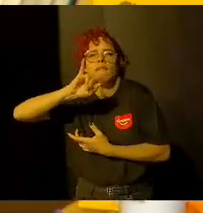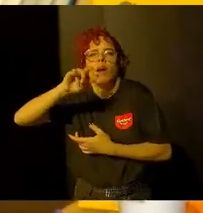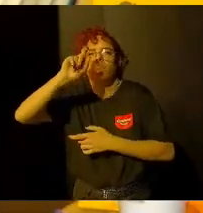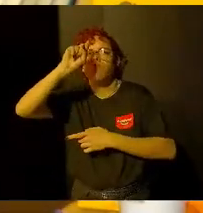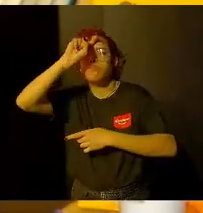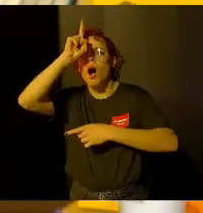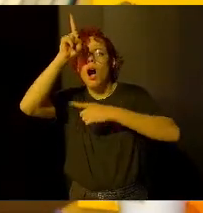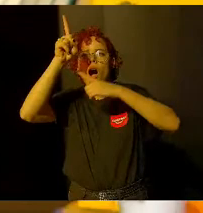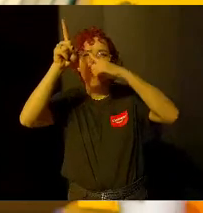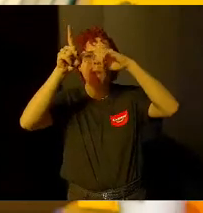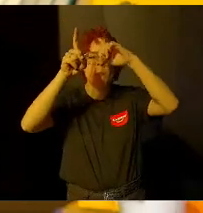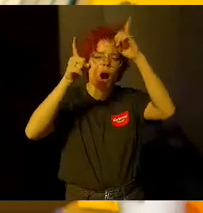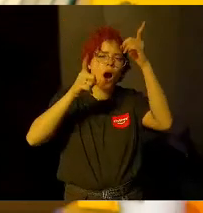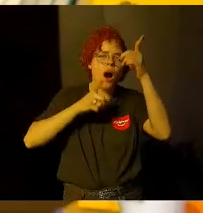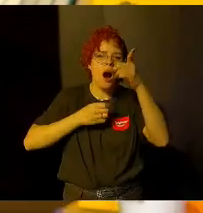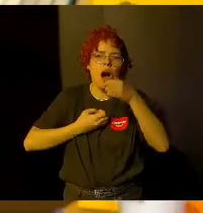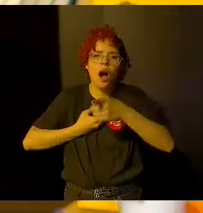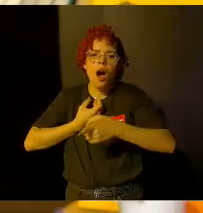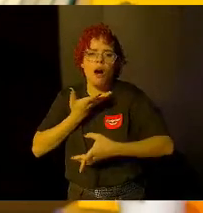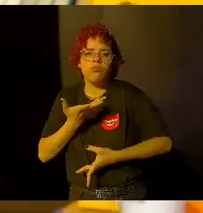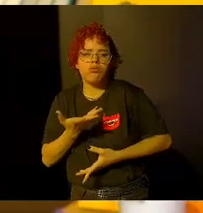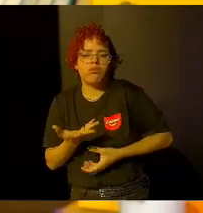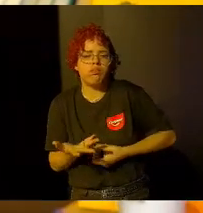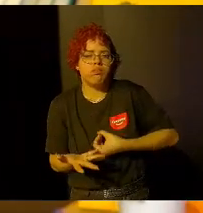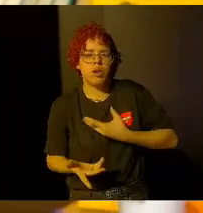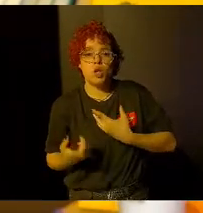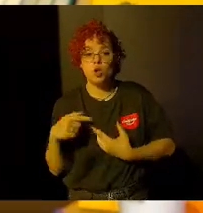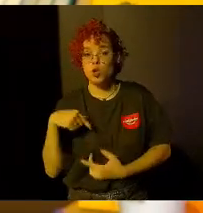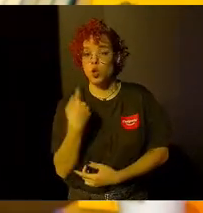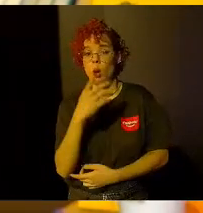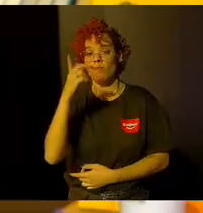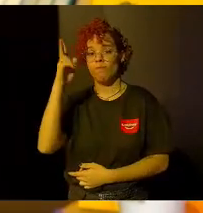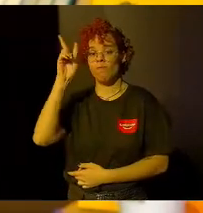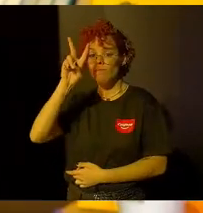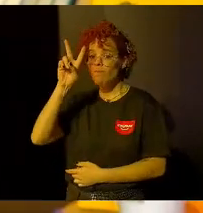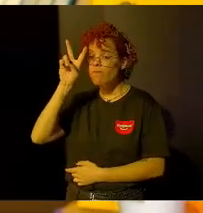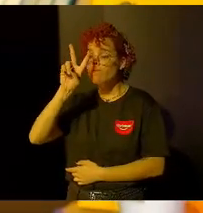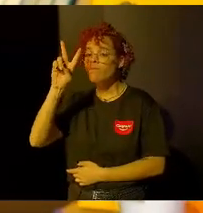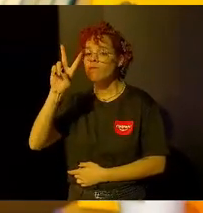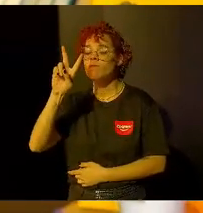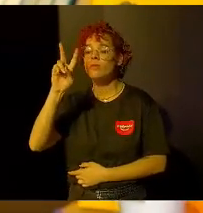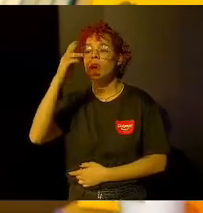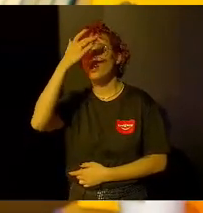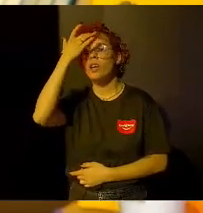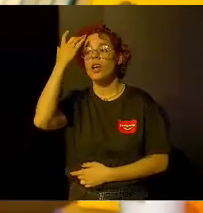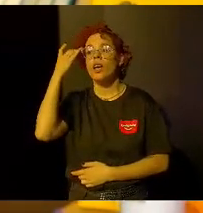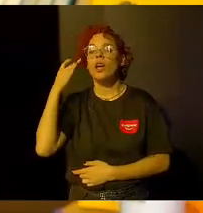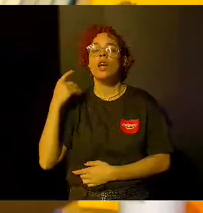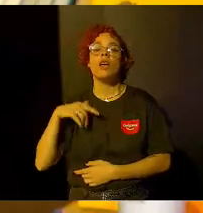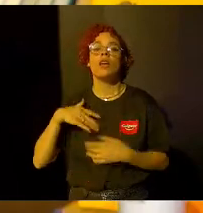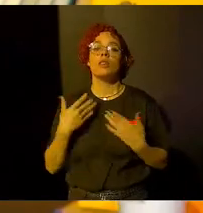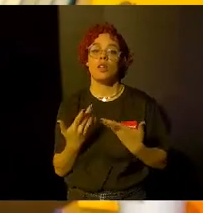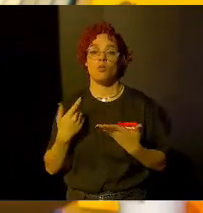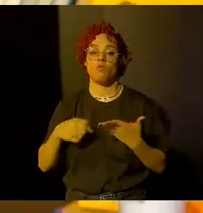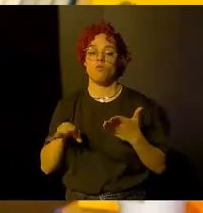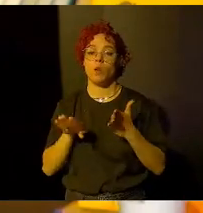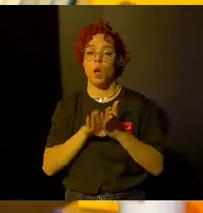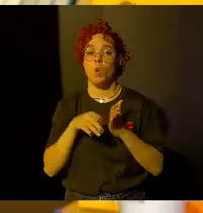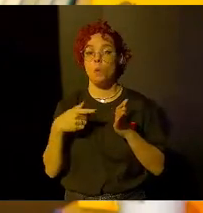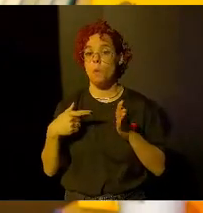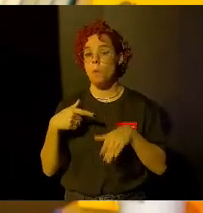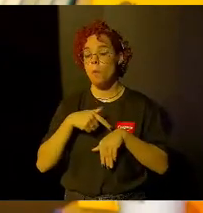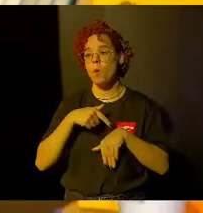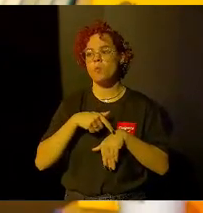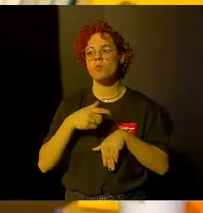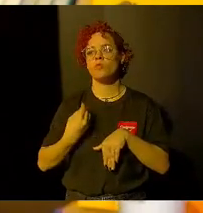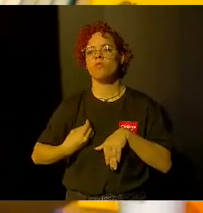poeticamente as nossas lembranças não é então a gente chega um determinado momento eu acho na vida que